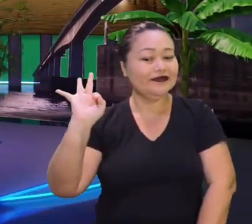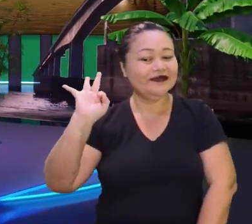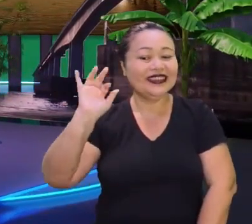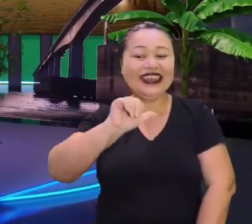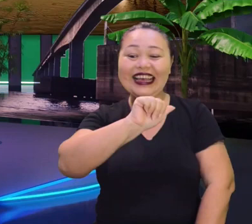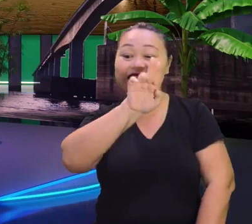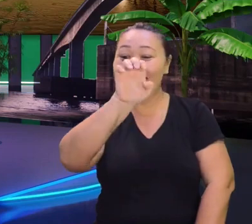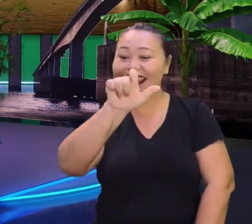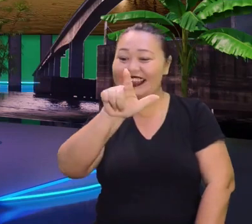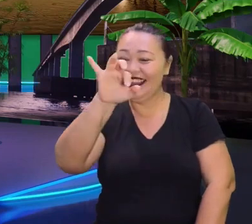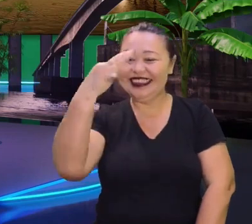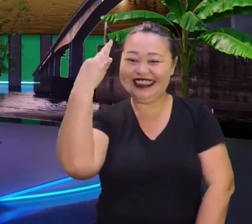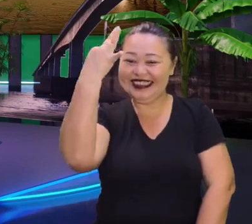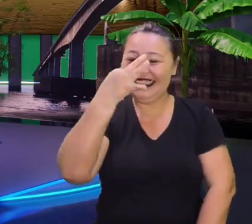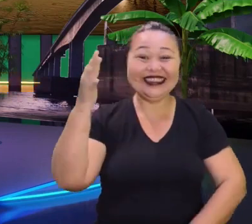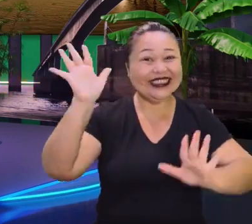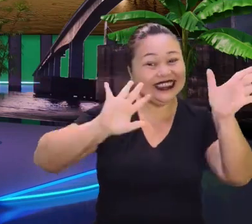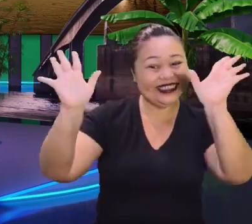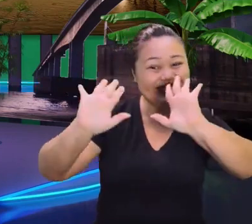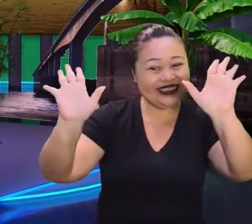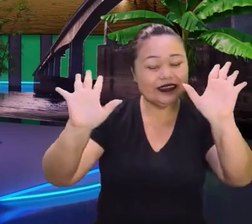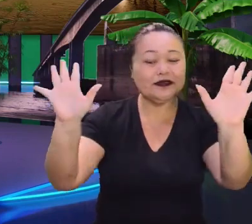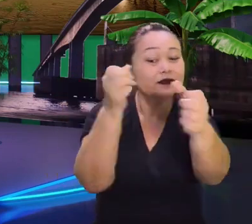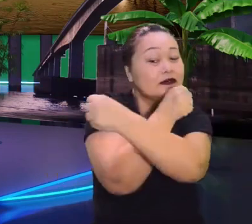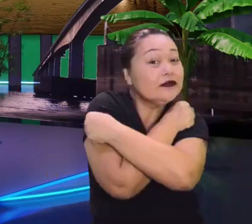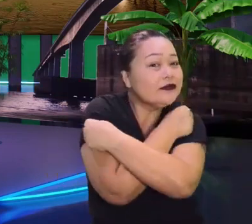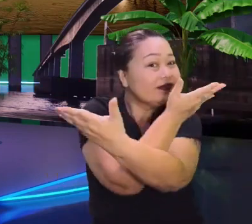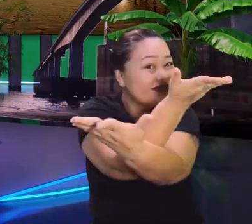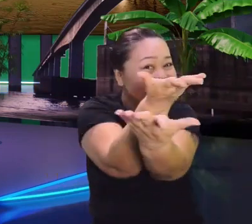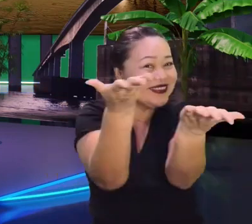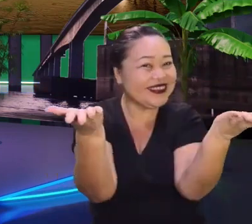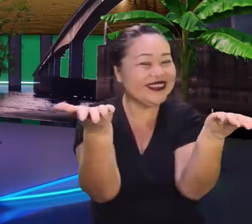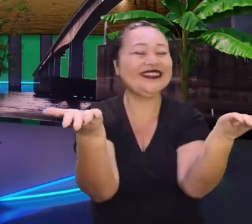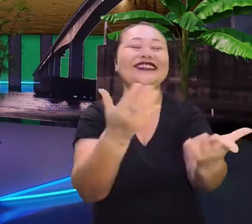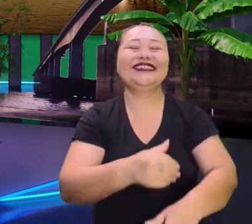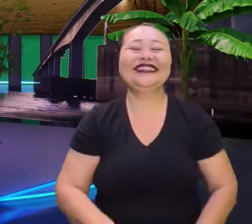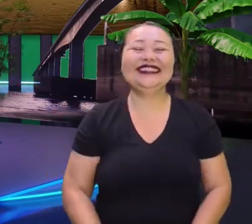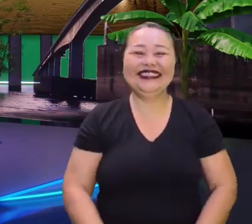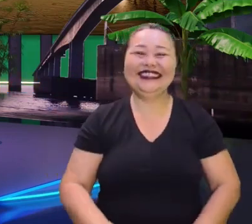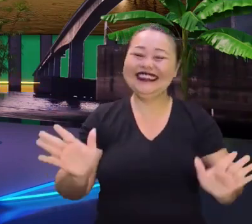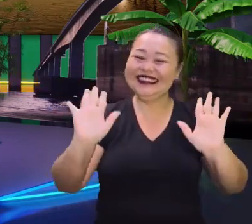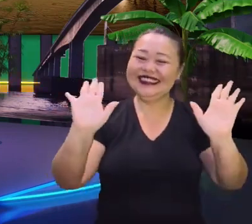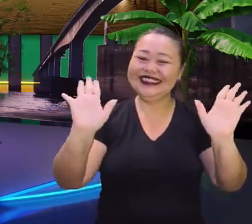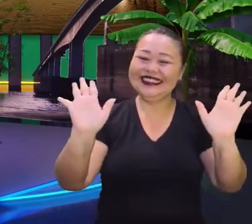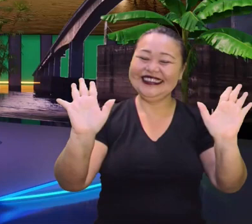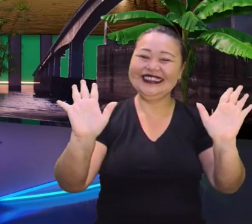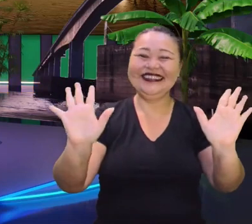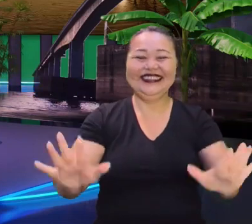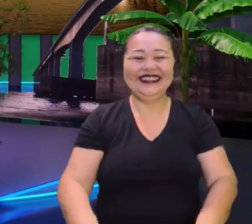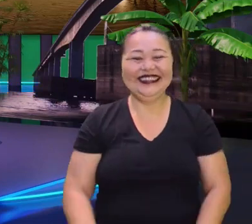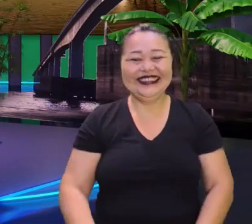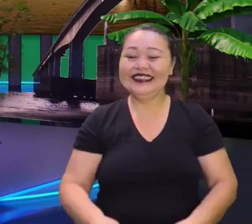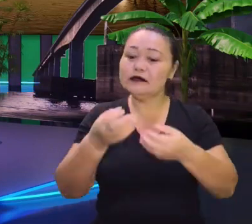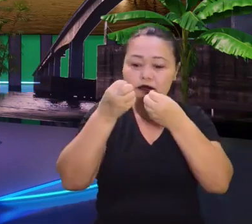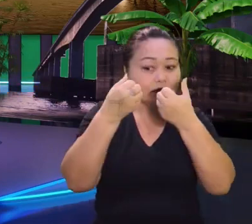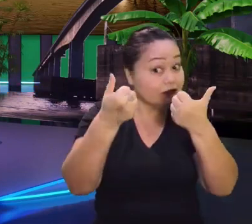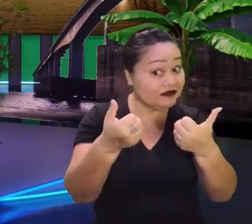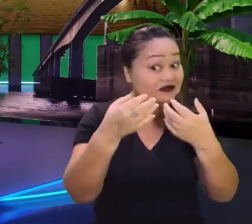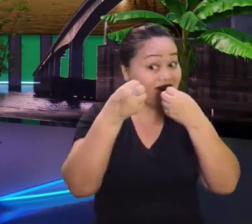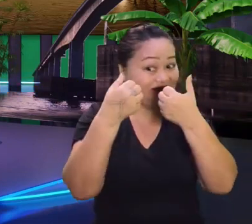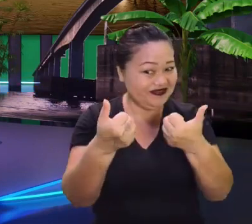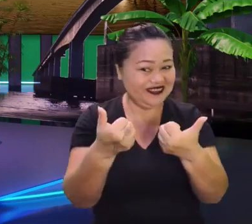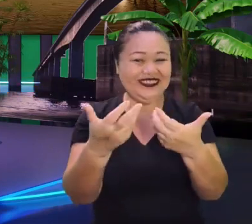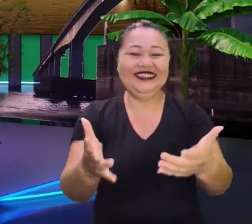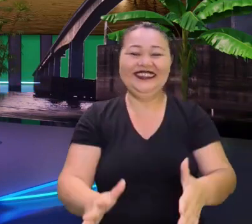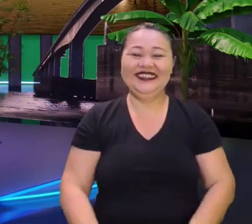professor? Aldelinda. E aí, Aldelinda, manda um abraço pra galera aí, Aldelinda. Muito bem, muito bem.